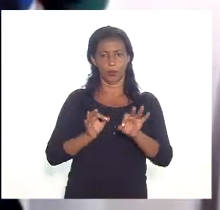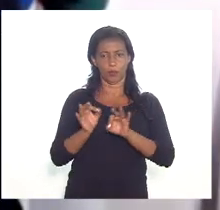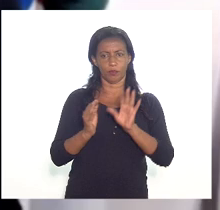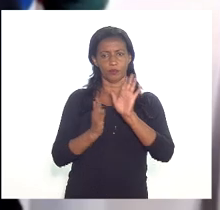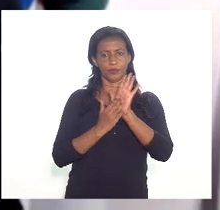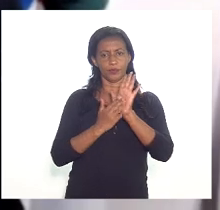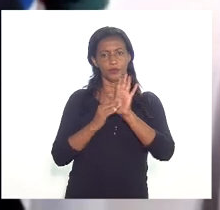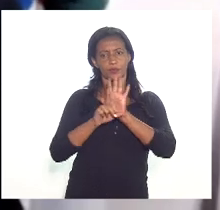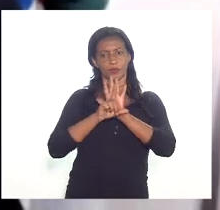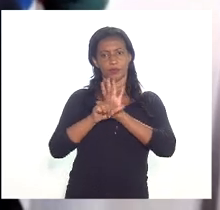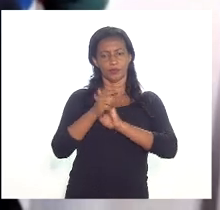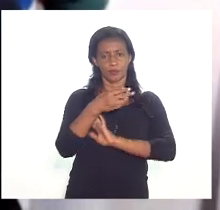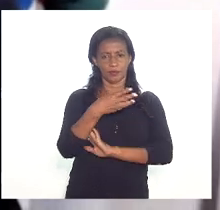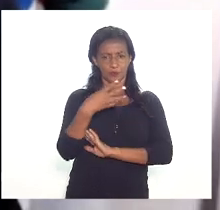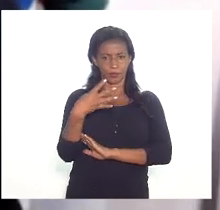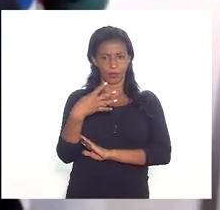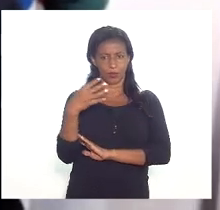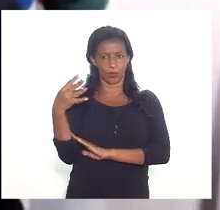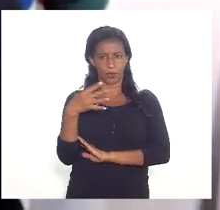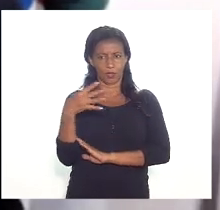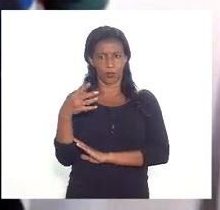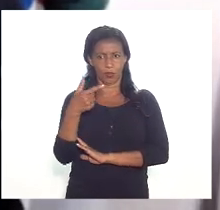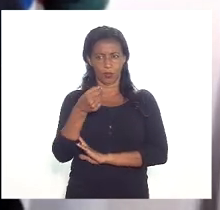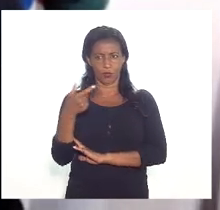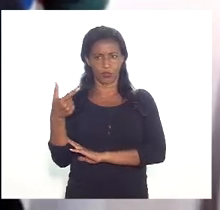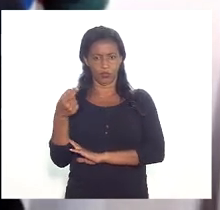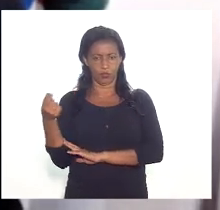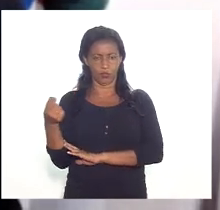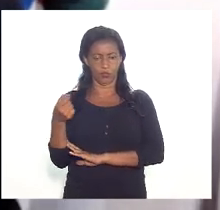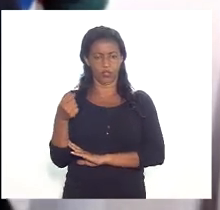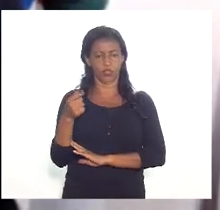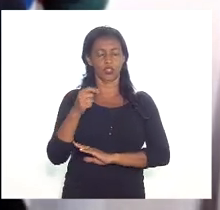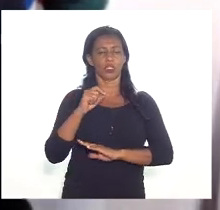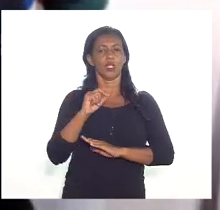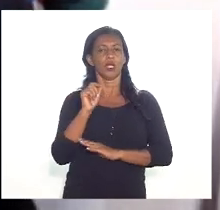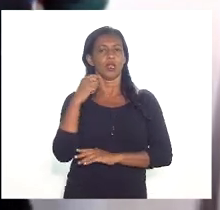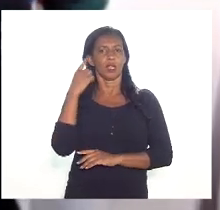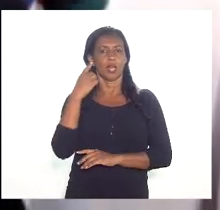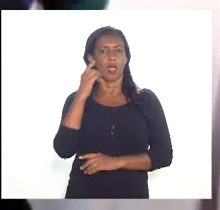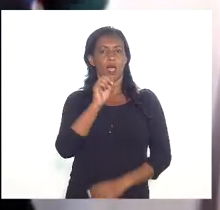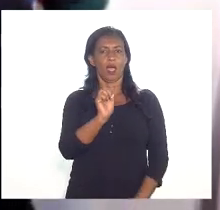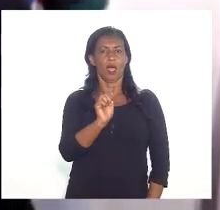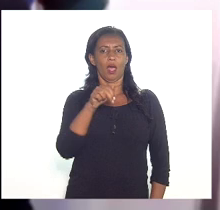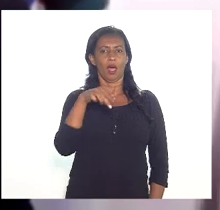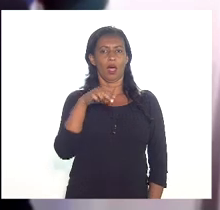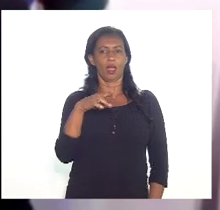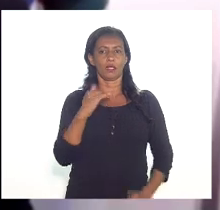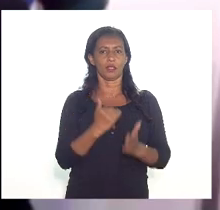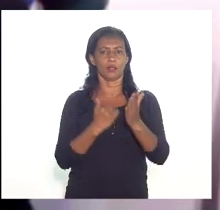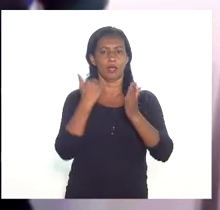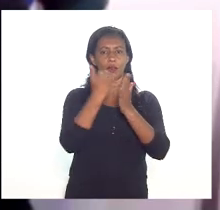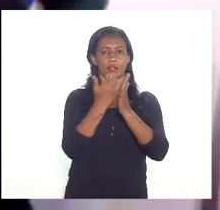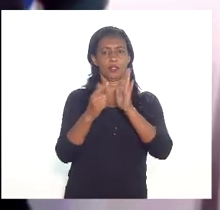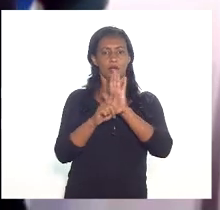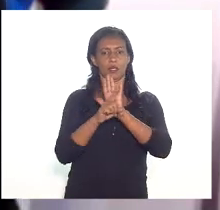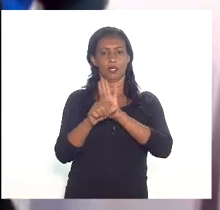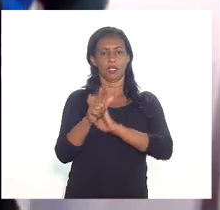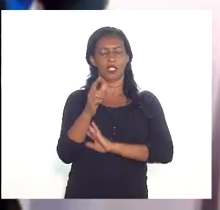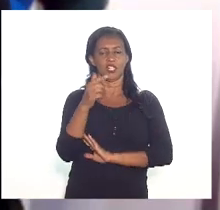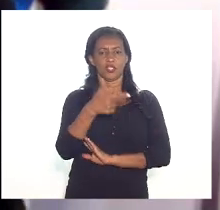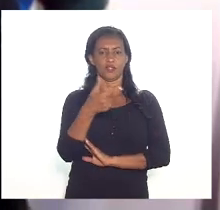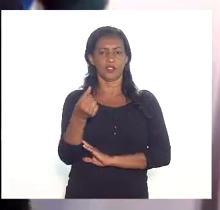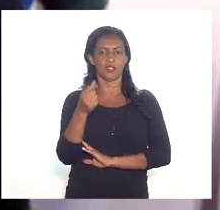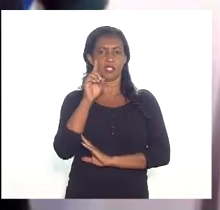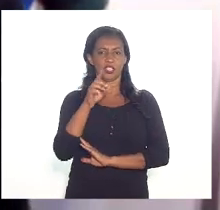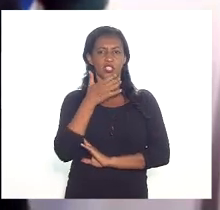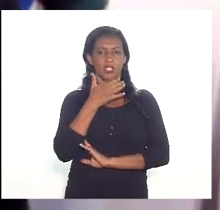Lei 3444/2020, autoria do deputado Anderson Moraes, que altera a Lei 8.266, de 26 de dezembro de